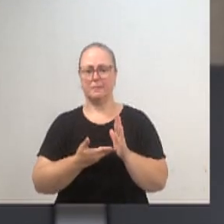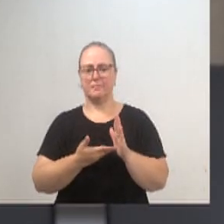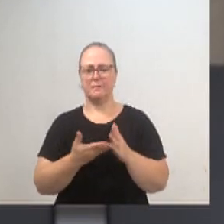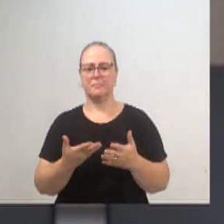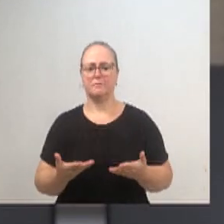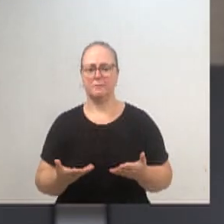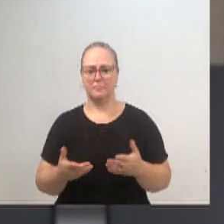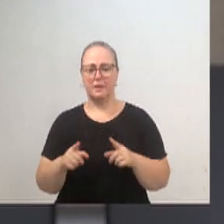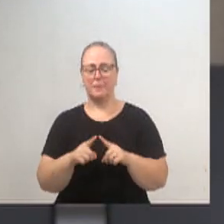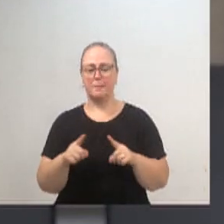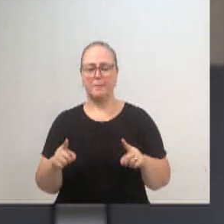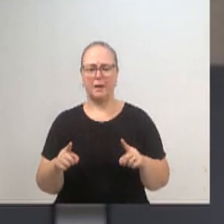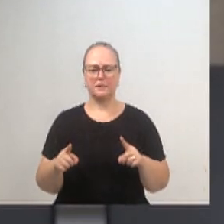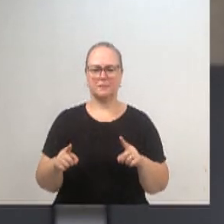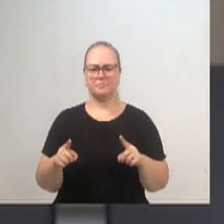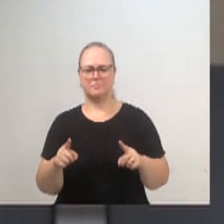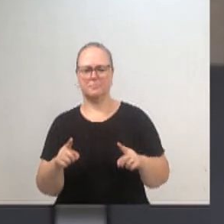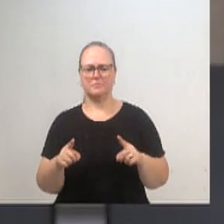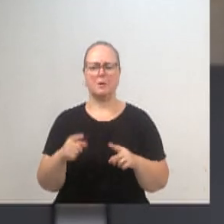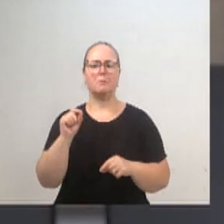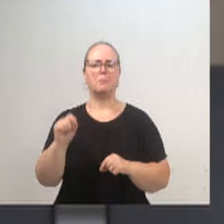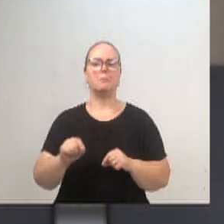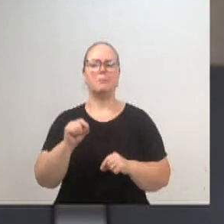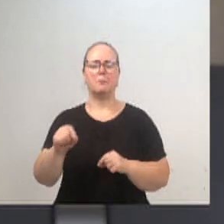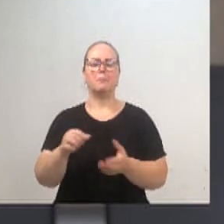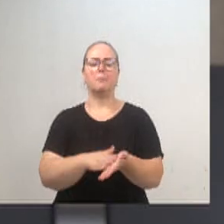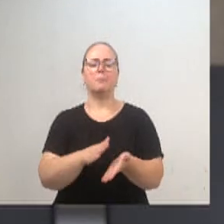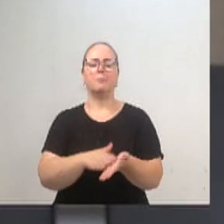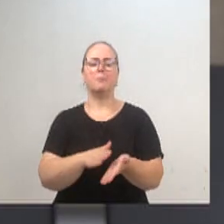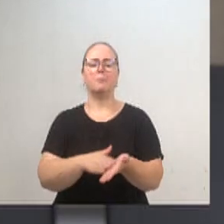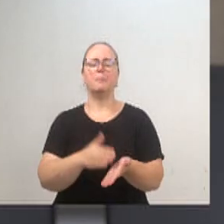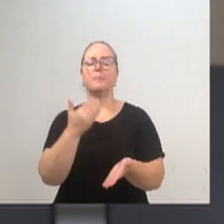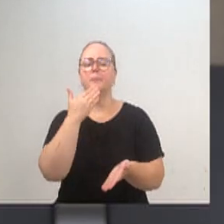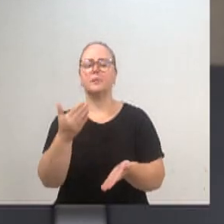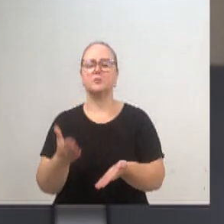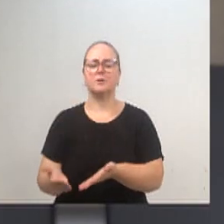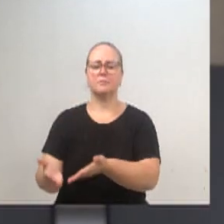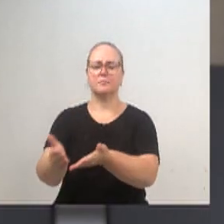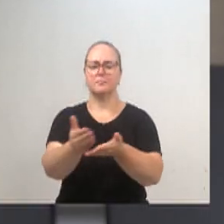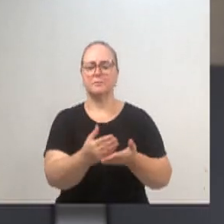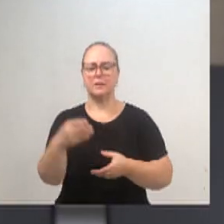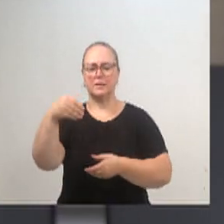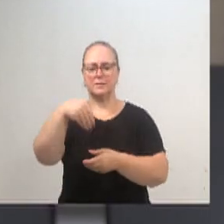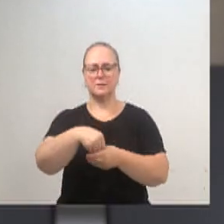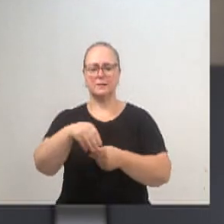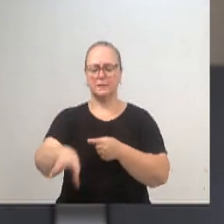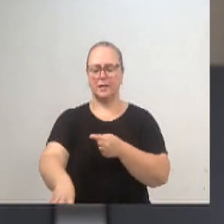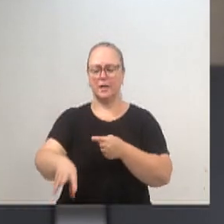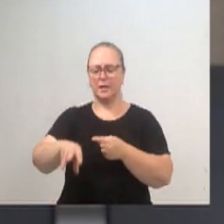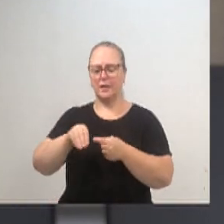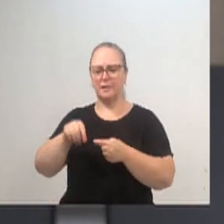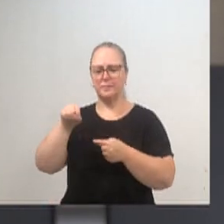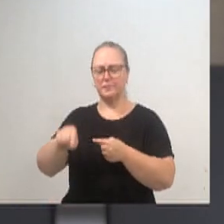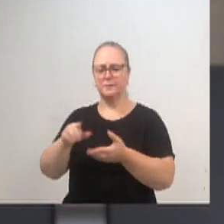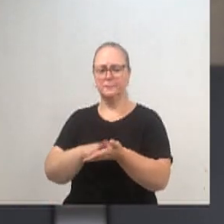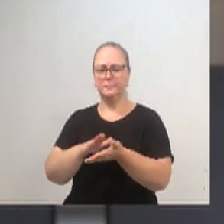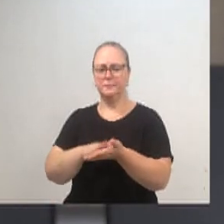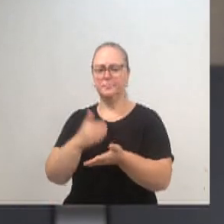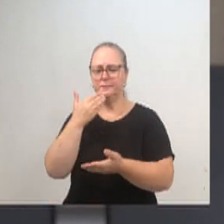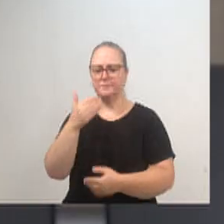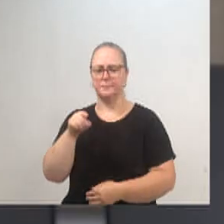E surgiu um papo de que vão exigir que seja feita a coleta lá dentro da fossa e filtro do cidadão e vão cobrar eles